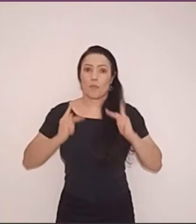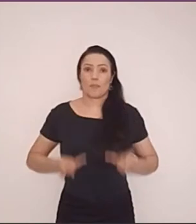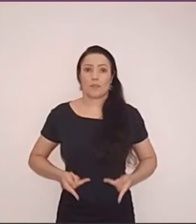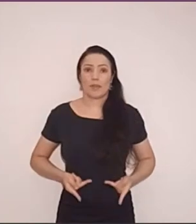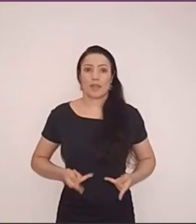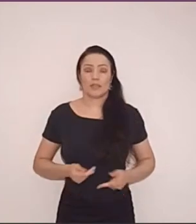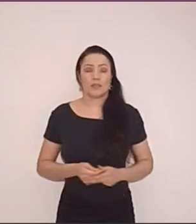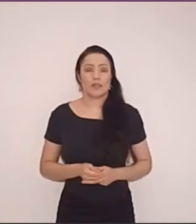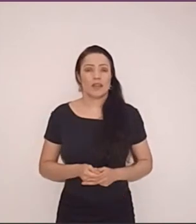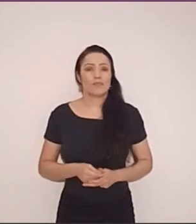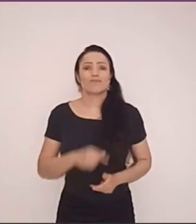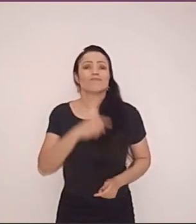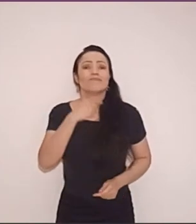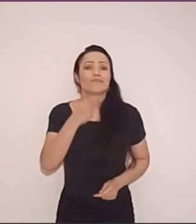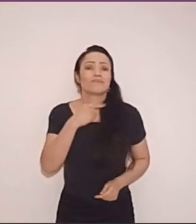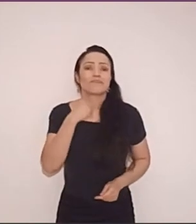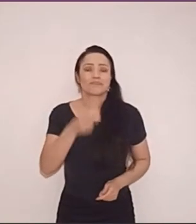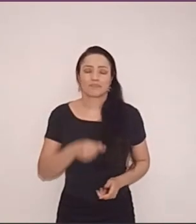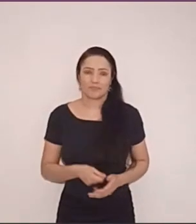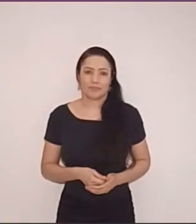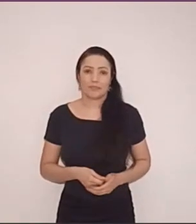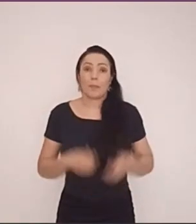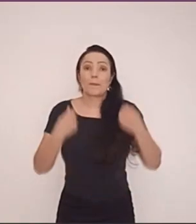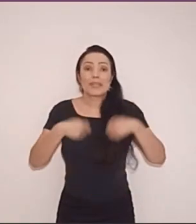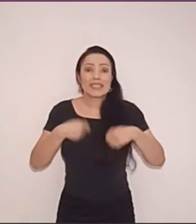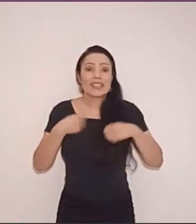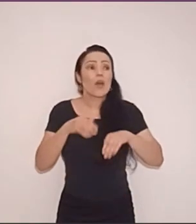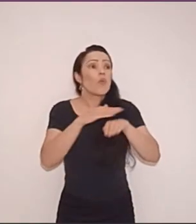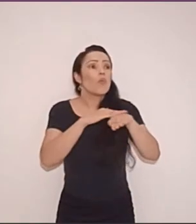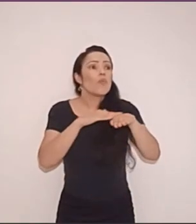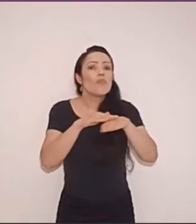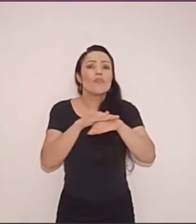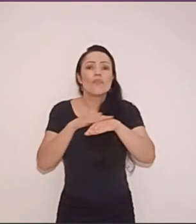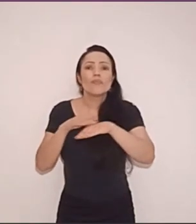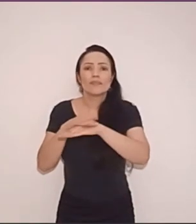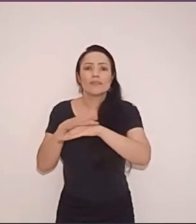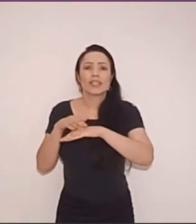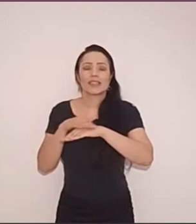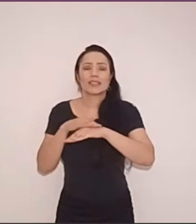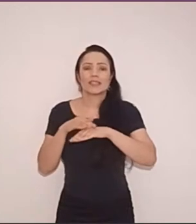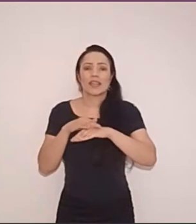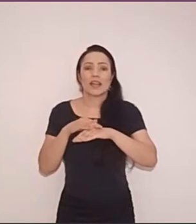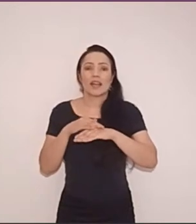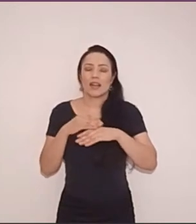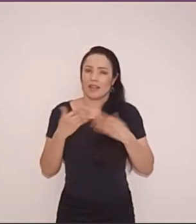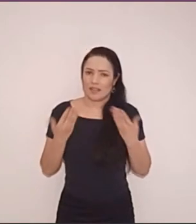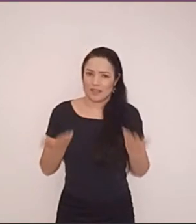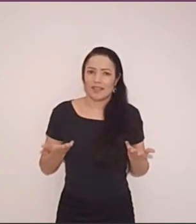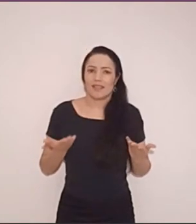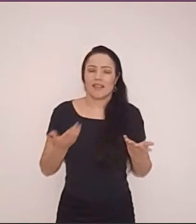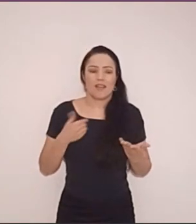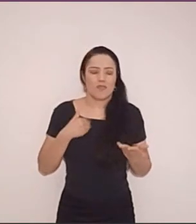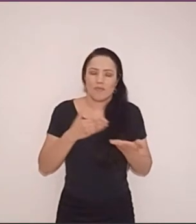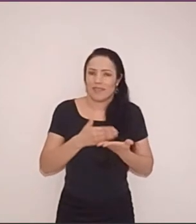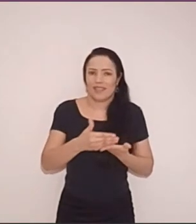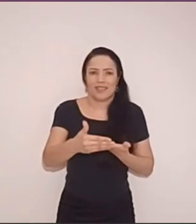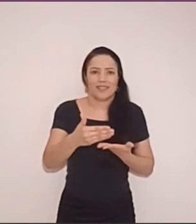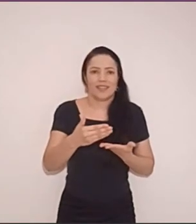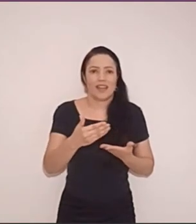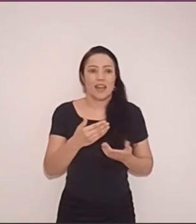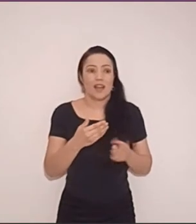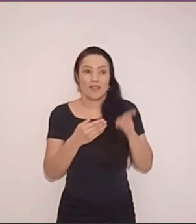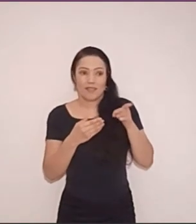e não era possível e precisei conversar com as outras vidas a partir da conversa que eu tive um